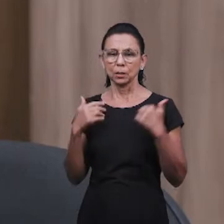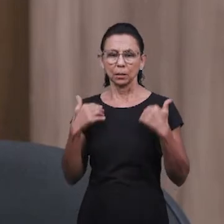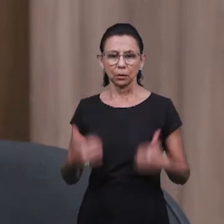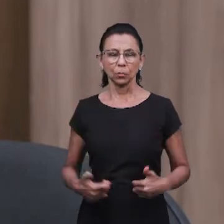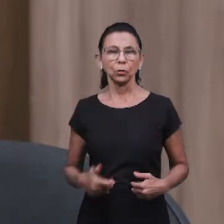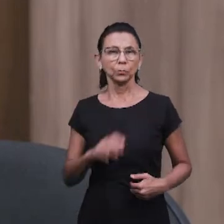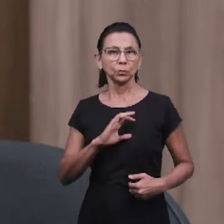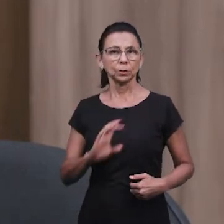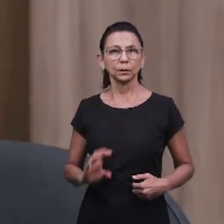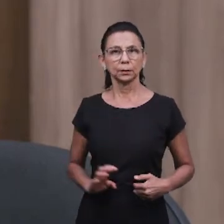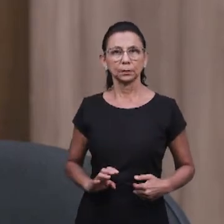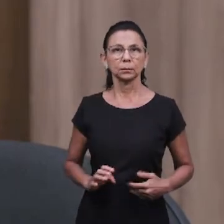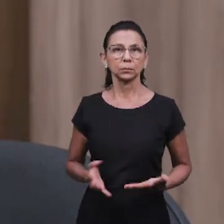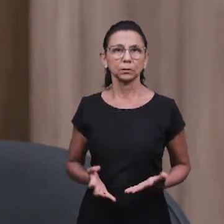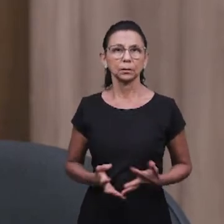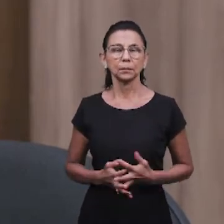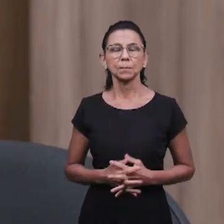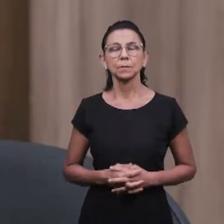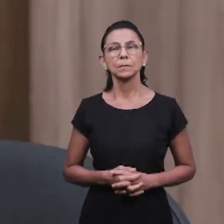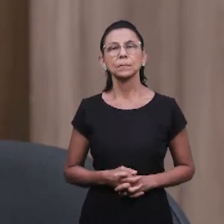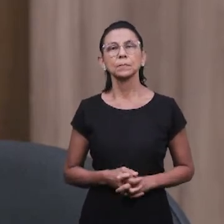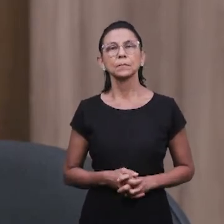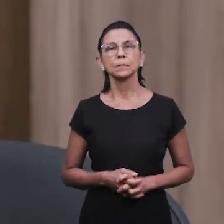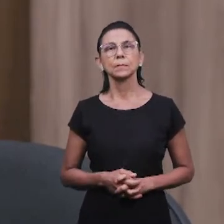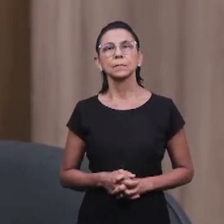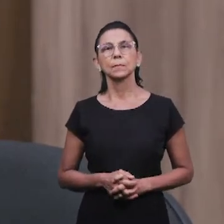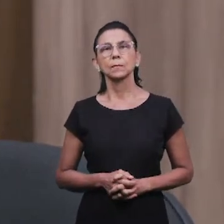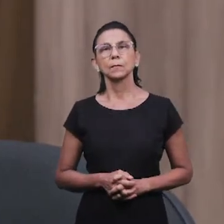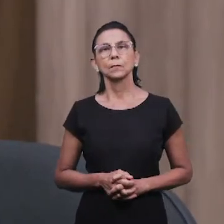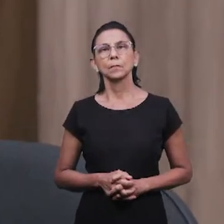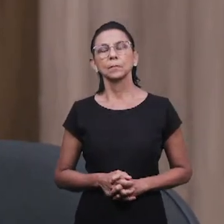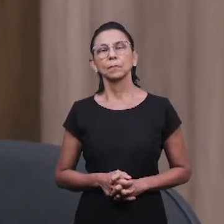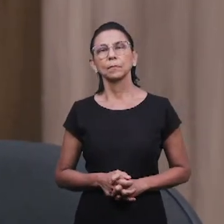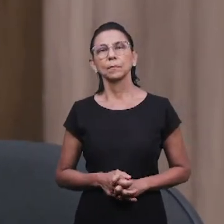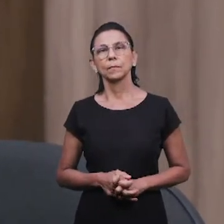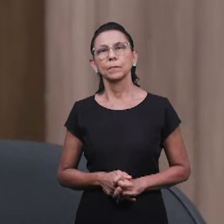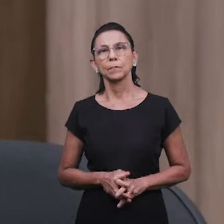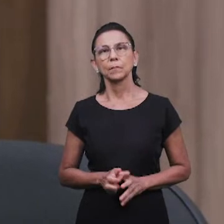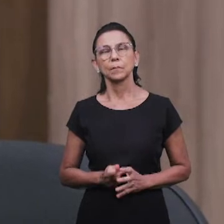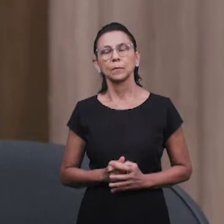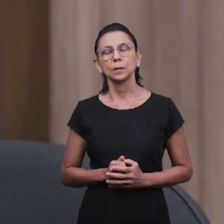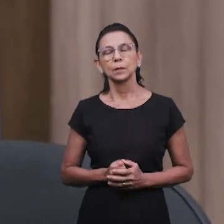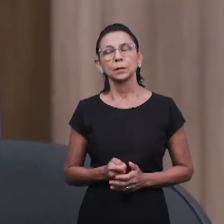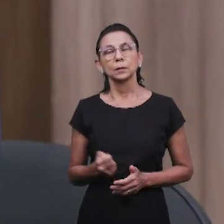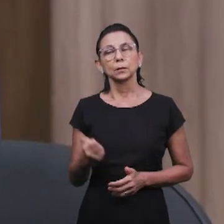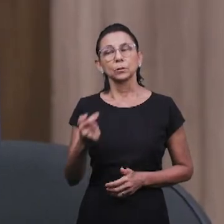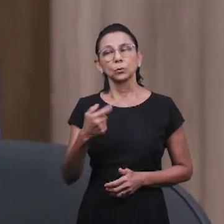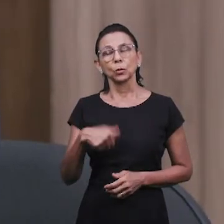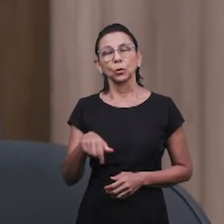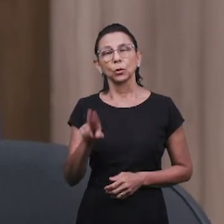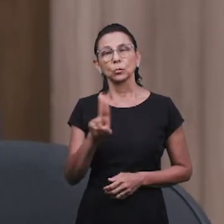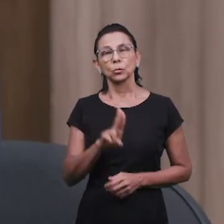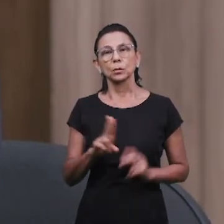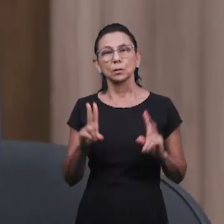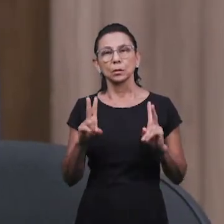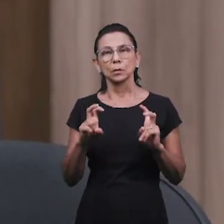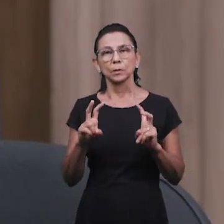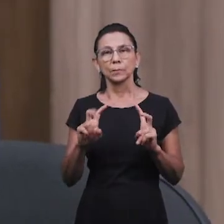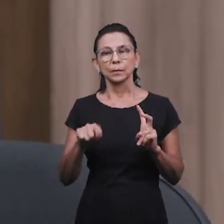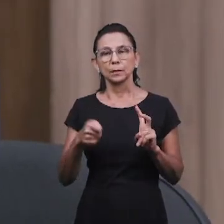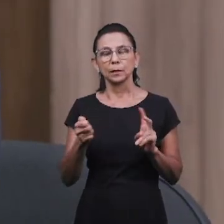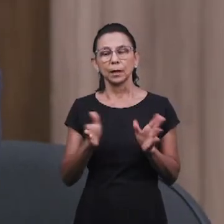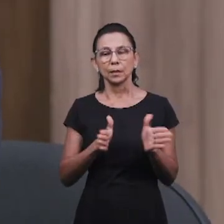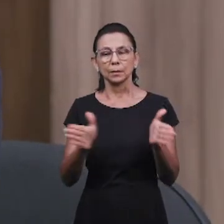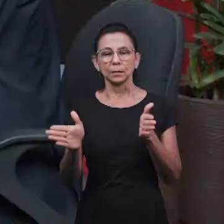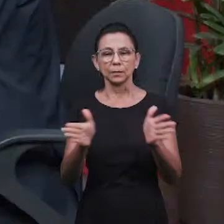sobre autismo, que nós não falamos de inclusão e autismo, nós falamos de acessibilidade, né? Porque para nós essas